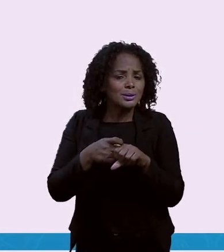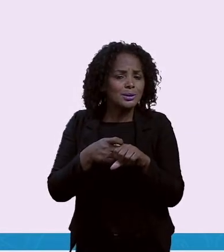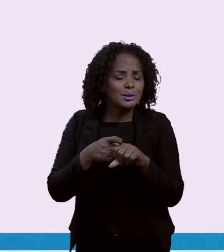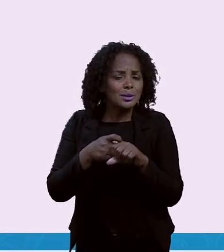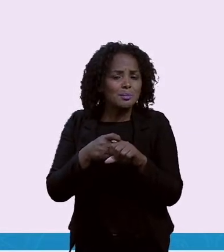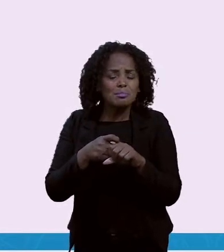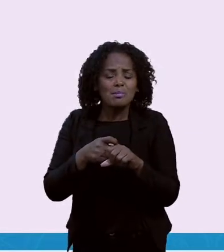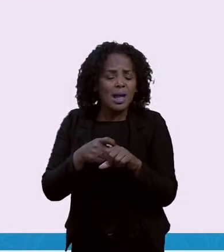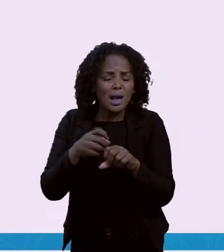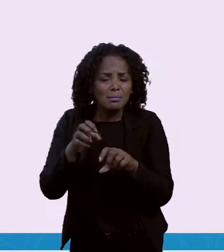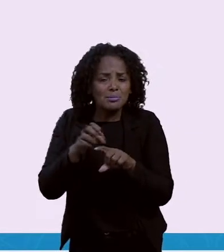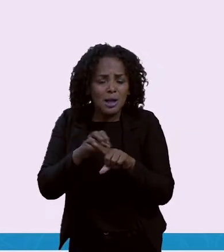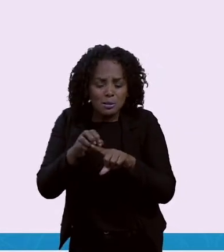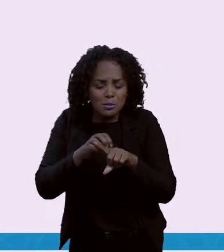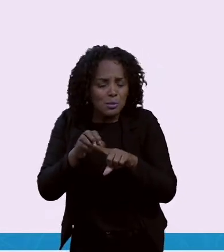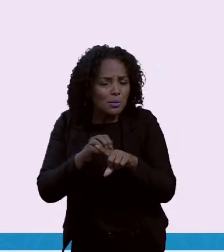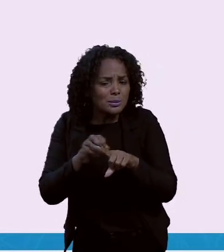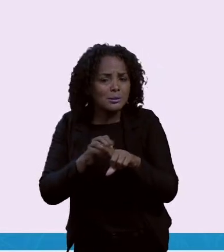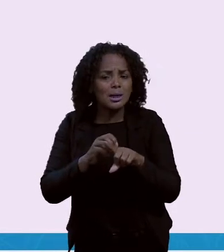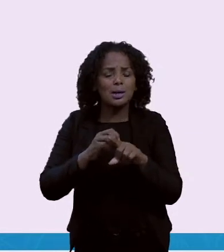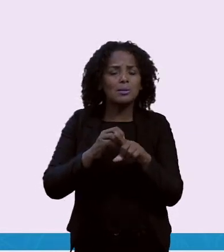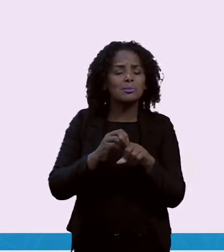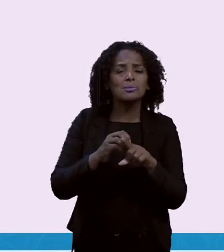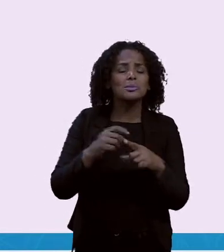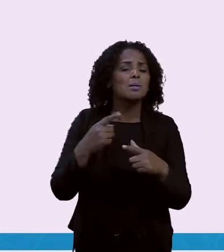de produtos, mas também do tempo.